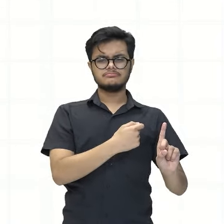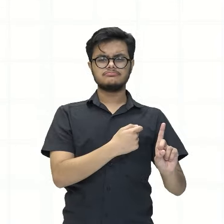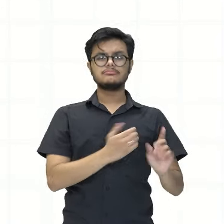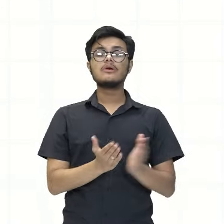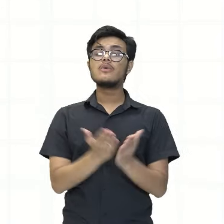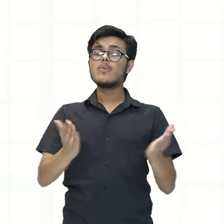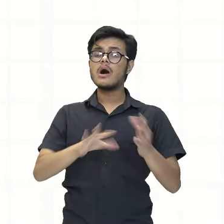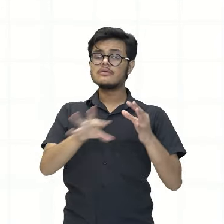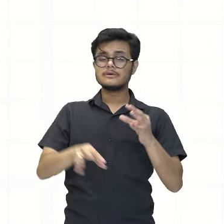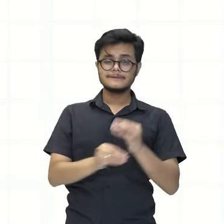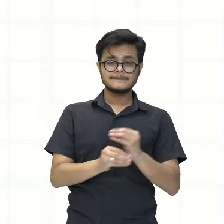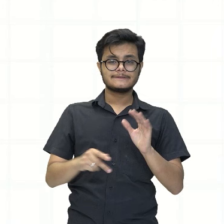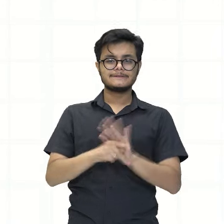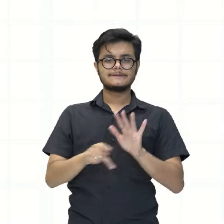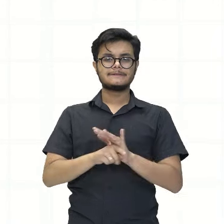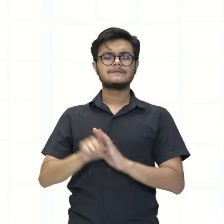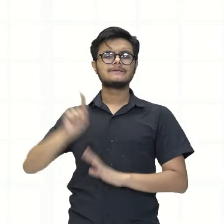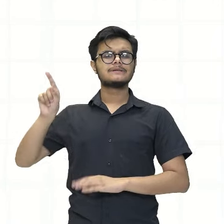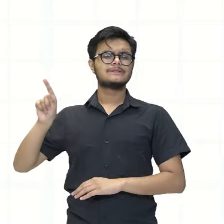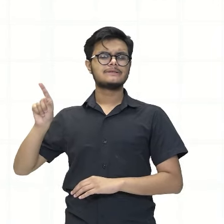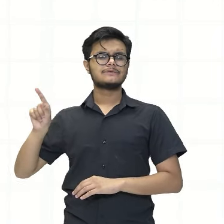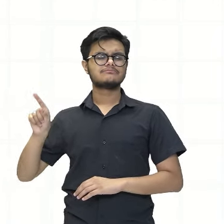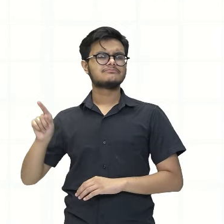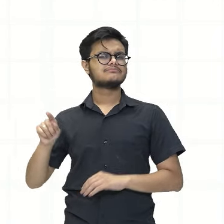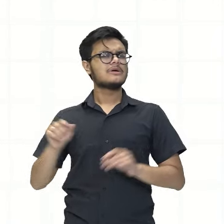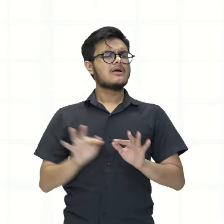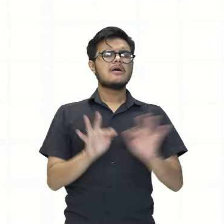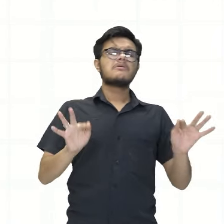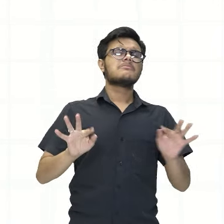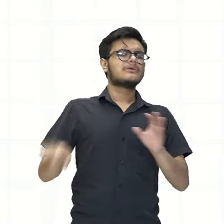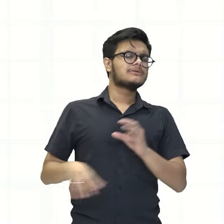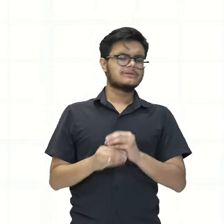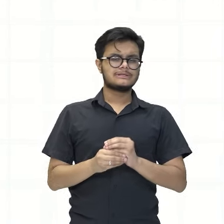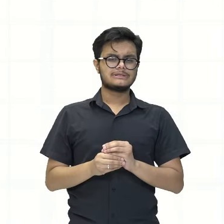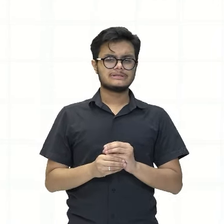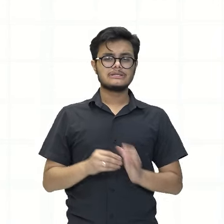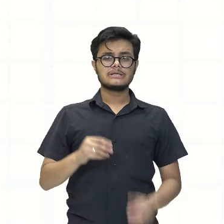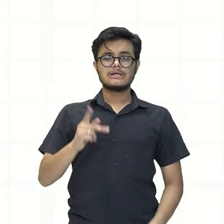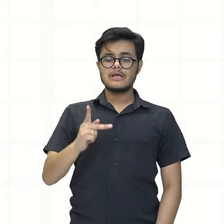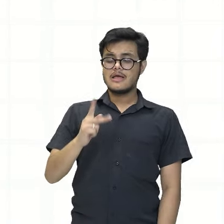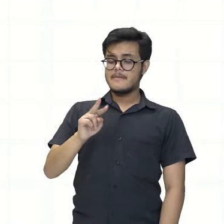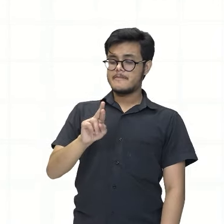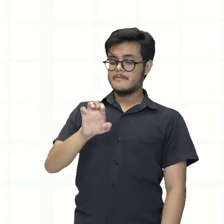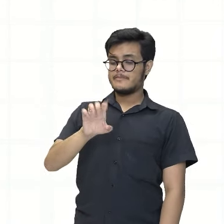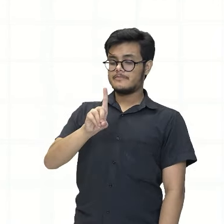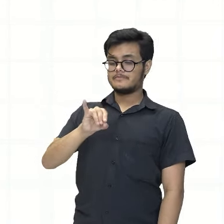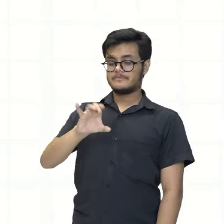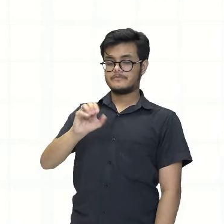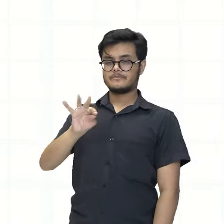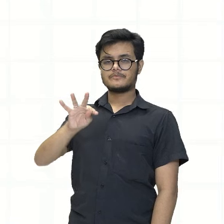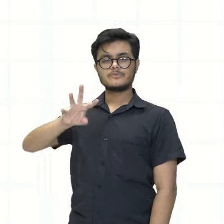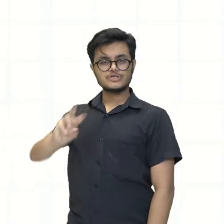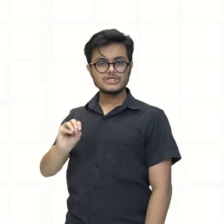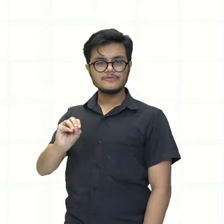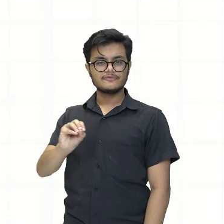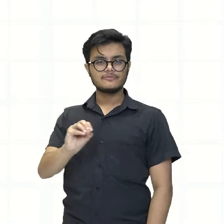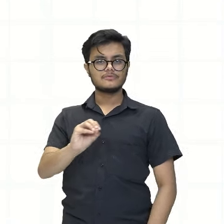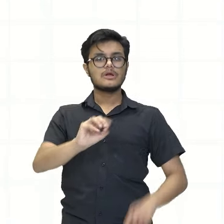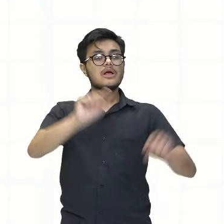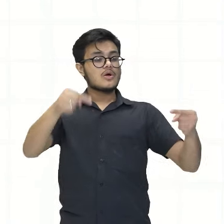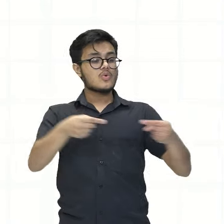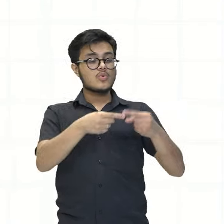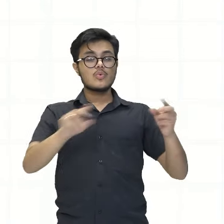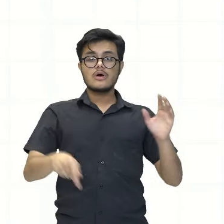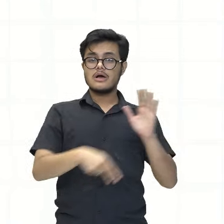elemento que acompanha esse verbo de ligação lá dentro do predicado é predicativo do sujeito Qual é o predicativo do sujeito dessa